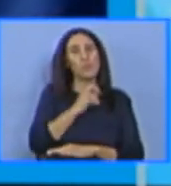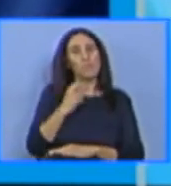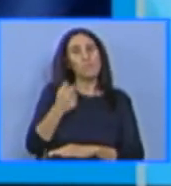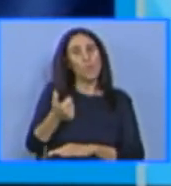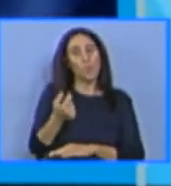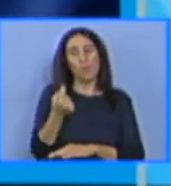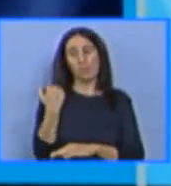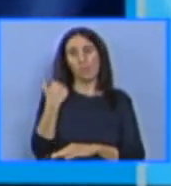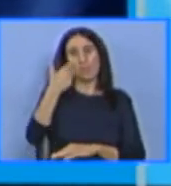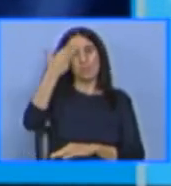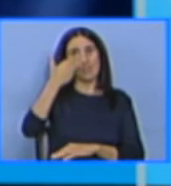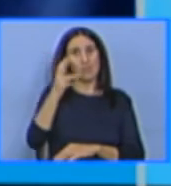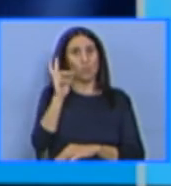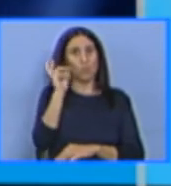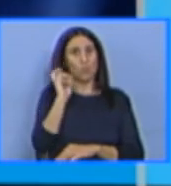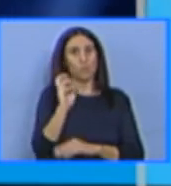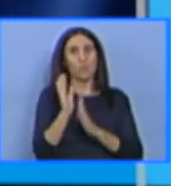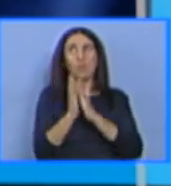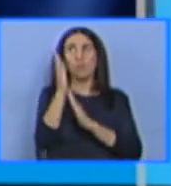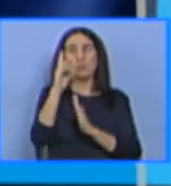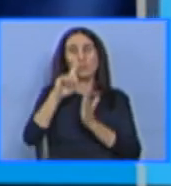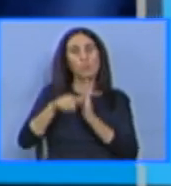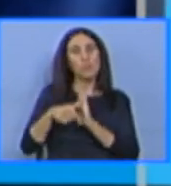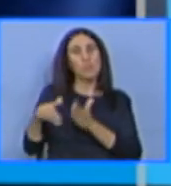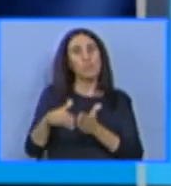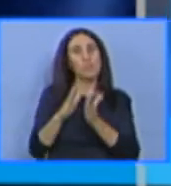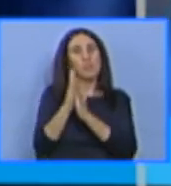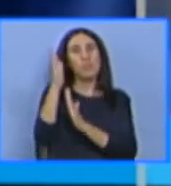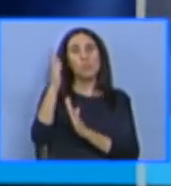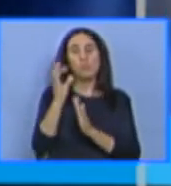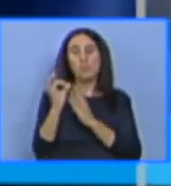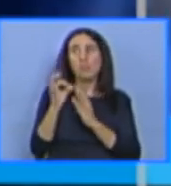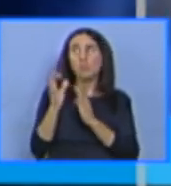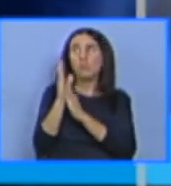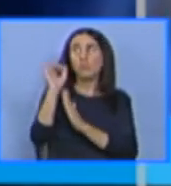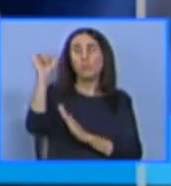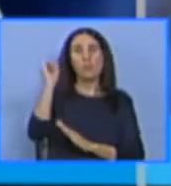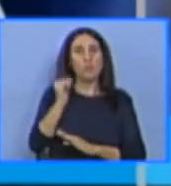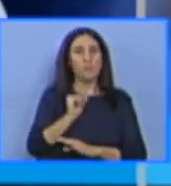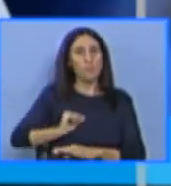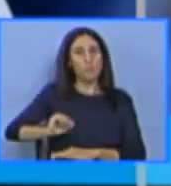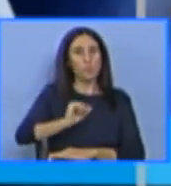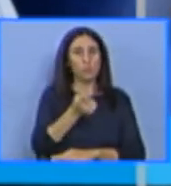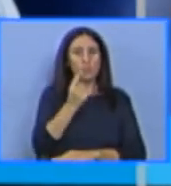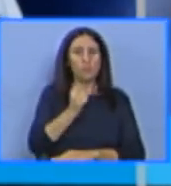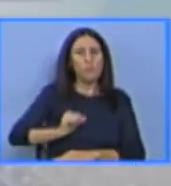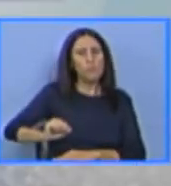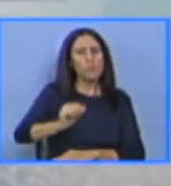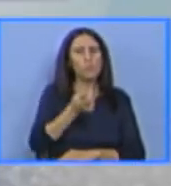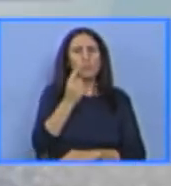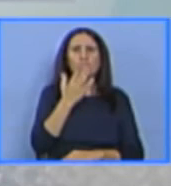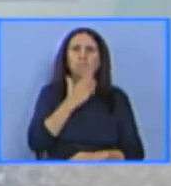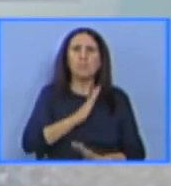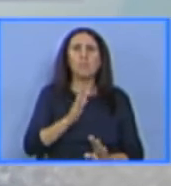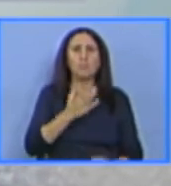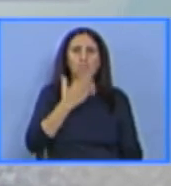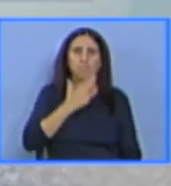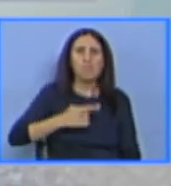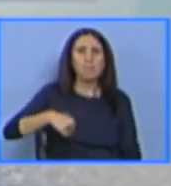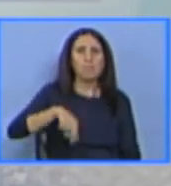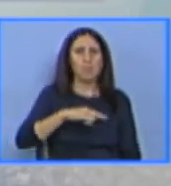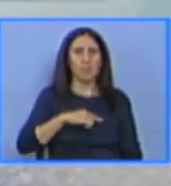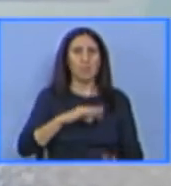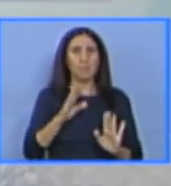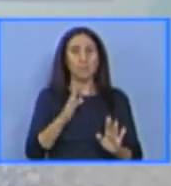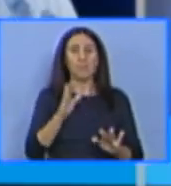dias ouvíamos que os projetos de Deus, os caminhos de Deus, os critérios de Deus não são os nossos, e ainda bem que não são os nossos. E ainda bem que, de vez